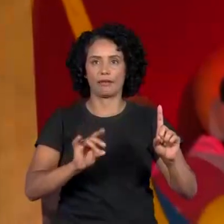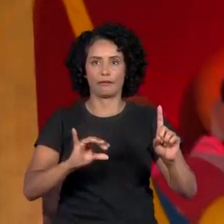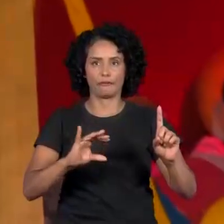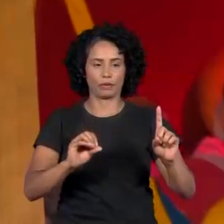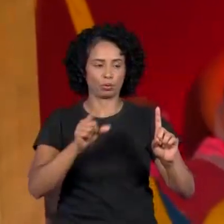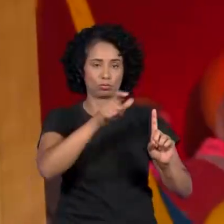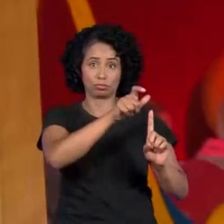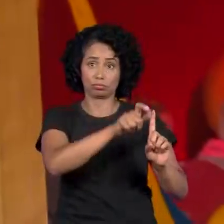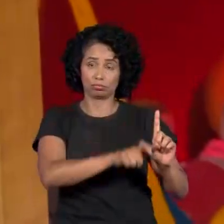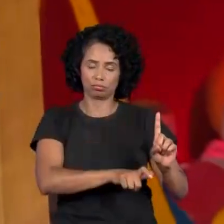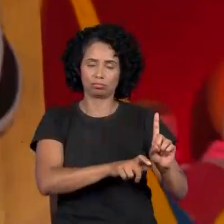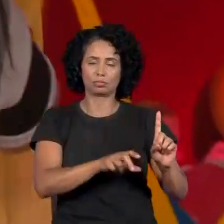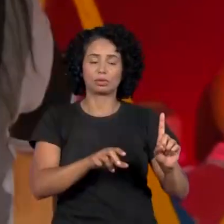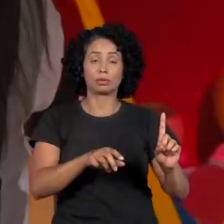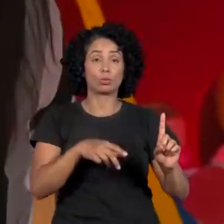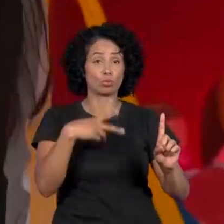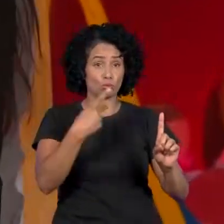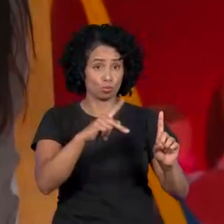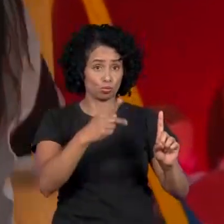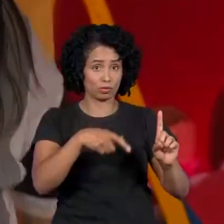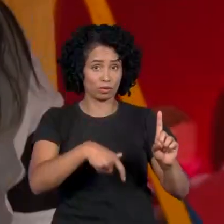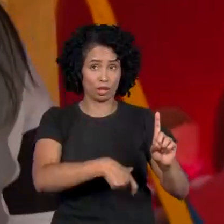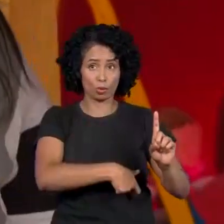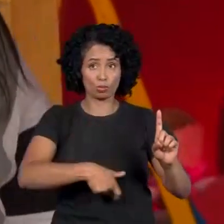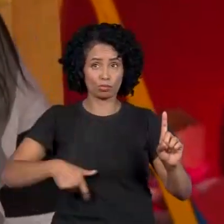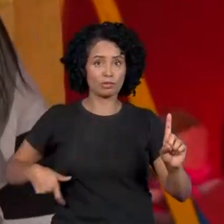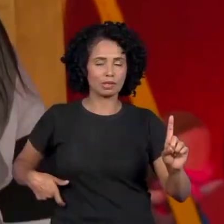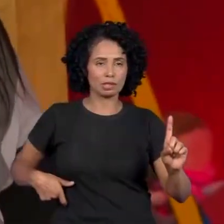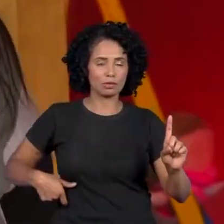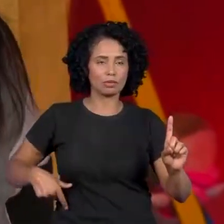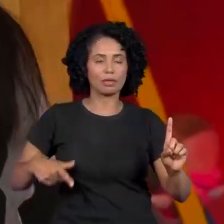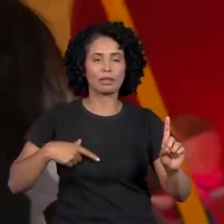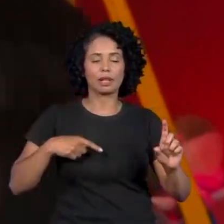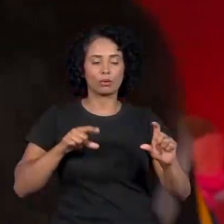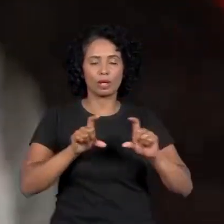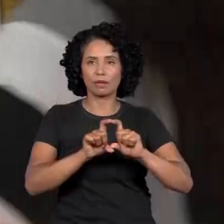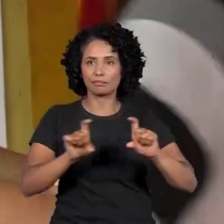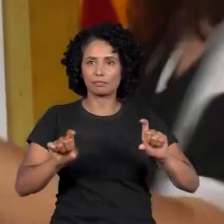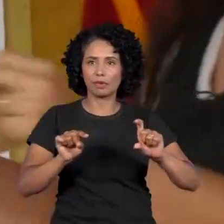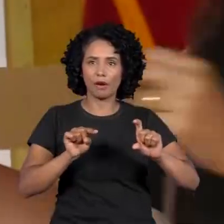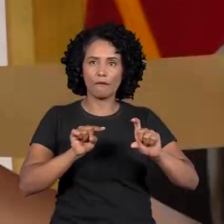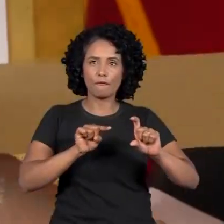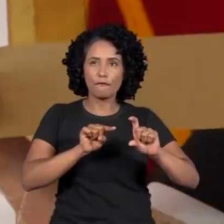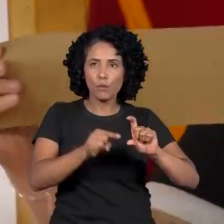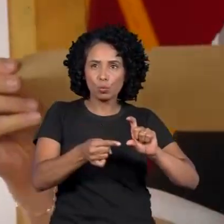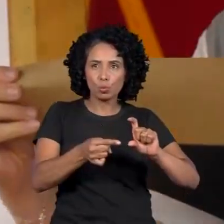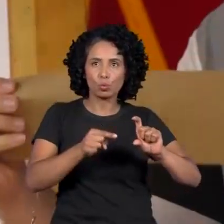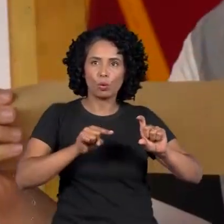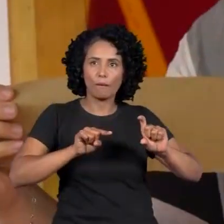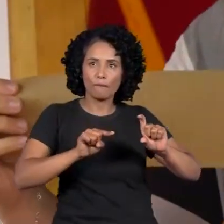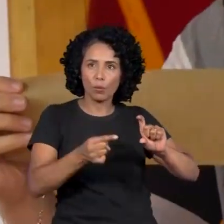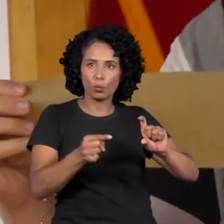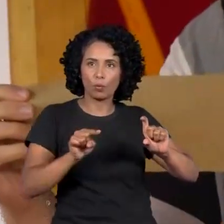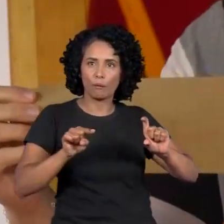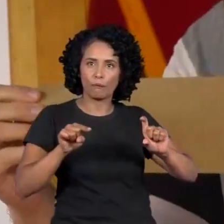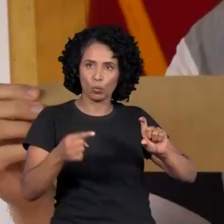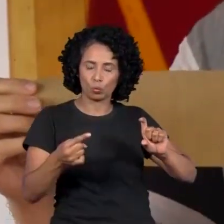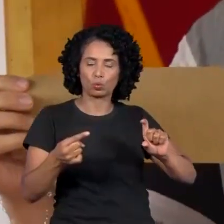diferentes furos no cinto dele. Então, ele vai pegar a tira, olha